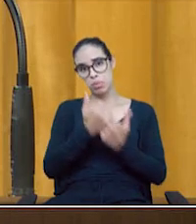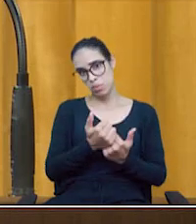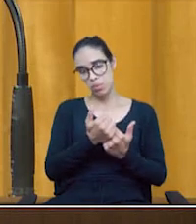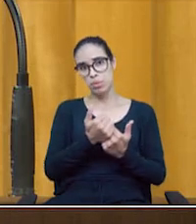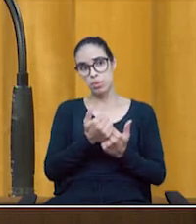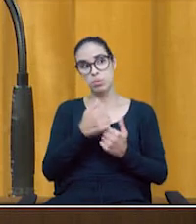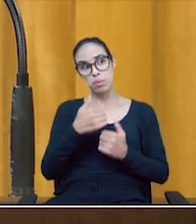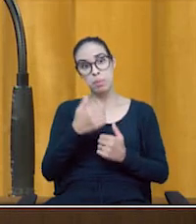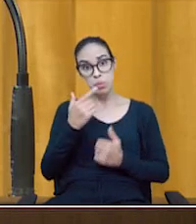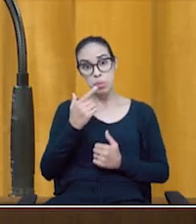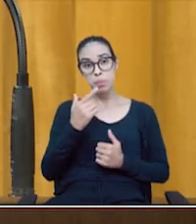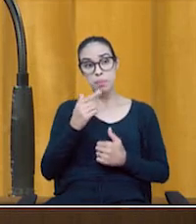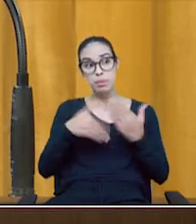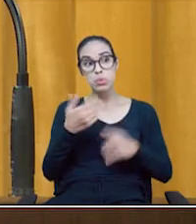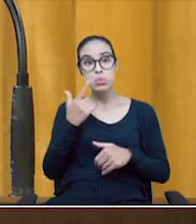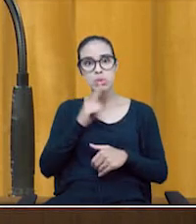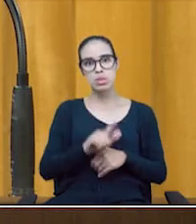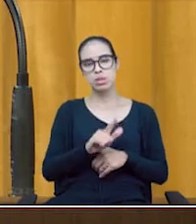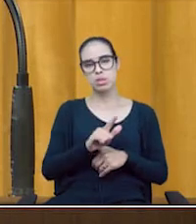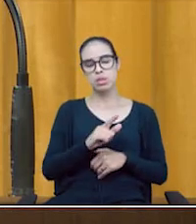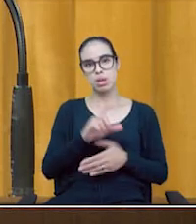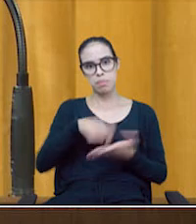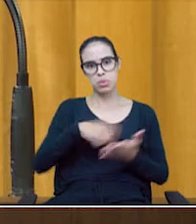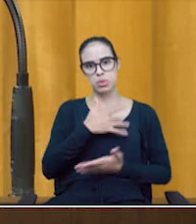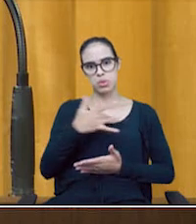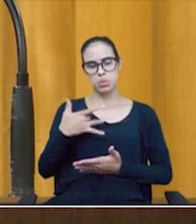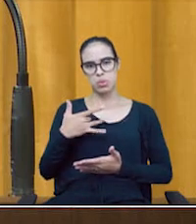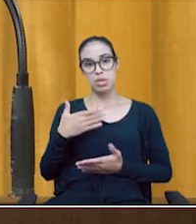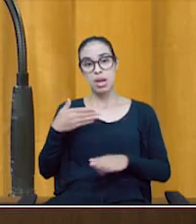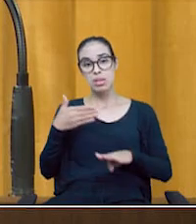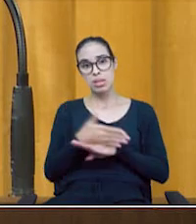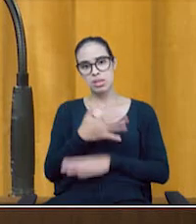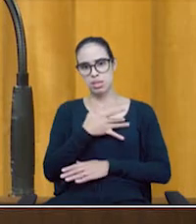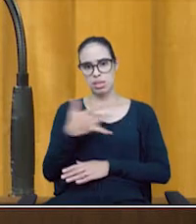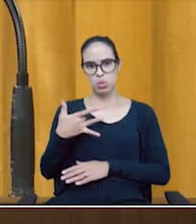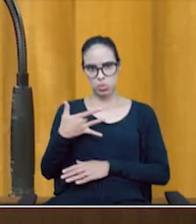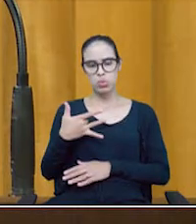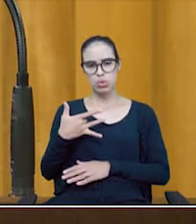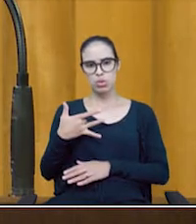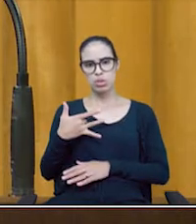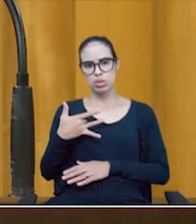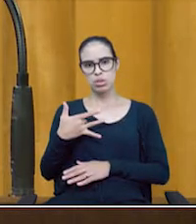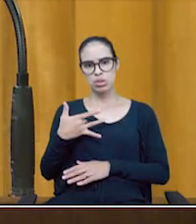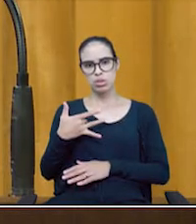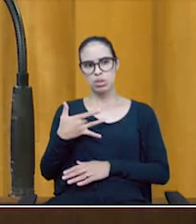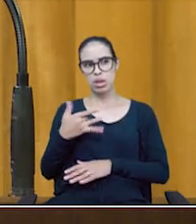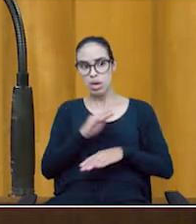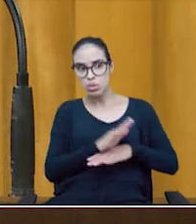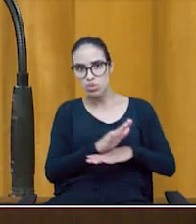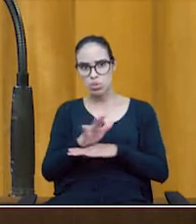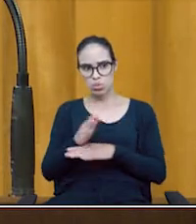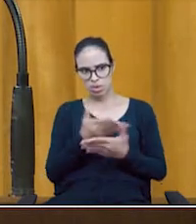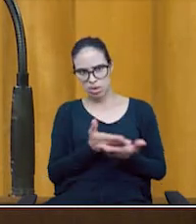saúde, para que esse acesso à saúde possa se dar na localidade, seria uma saída? Porque será mesmo que